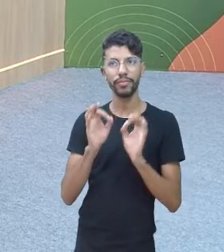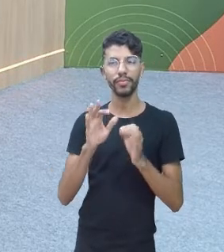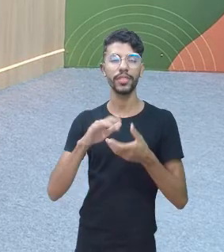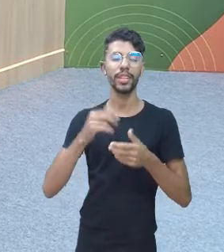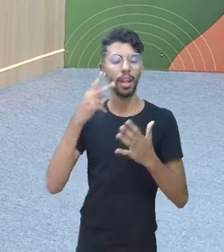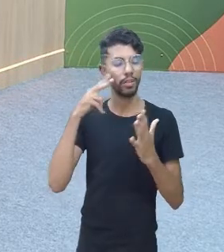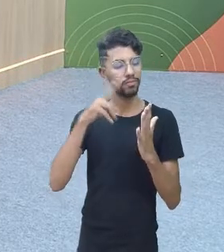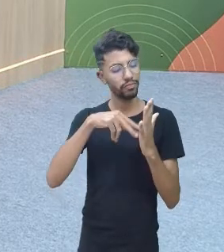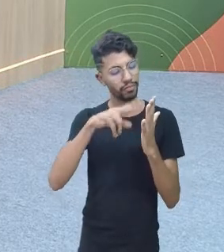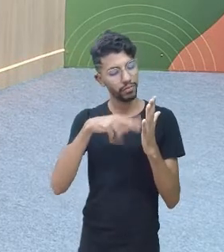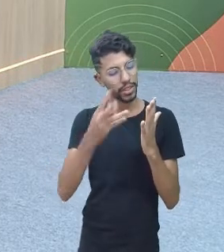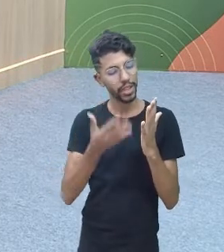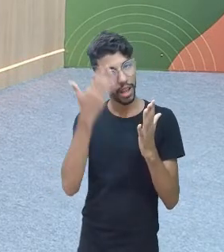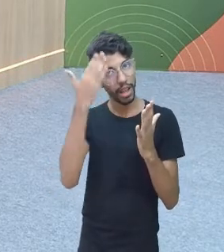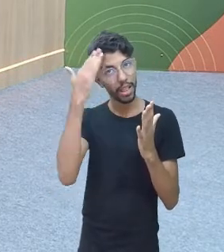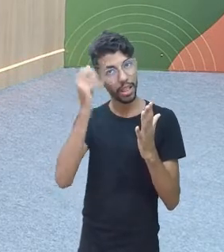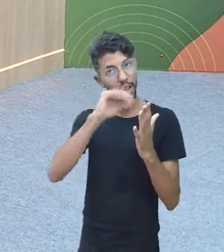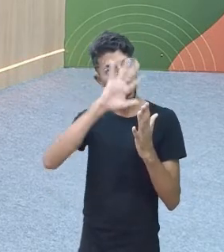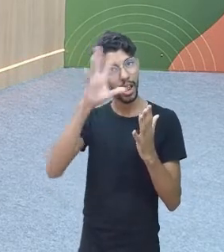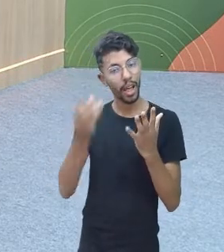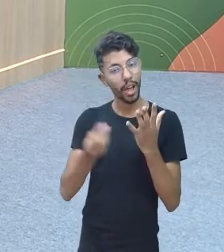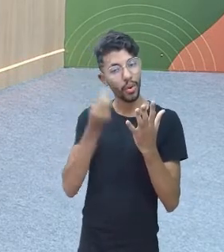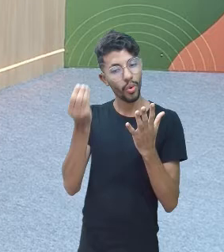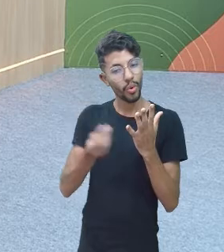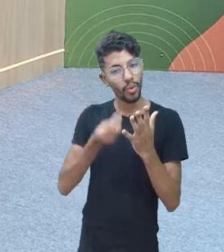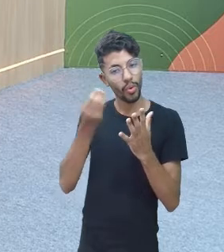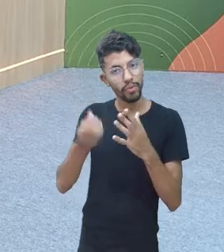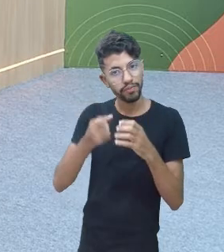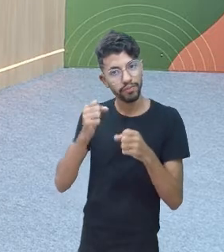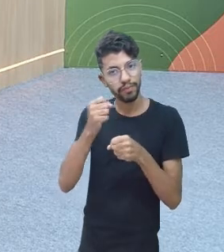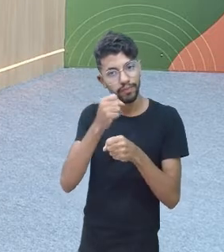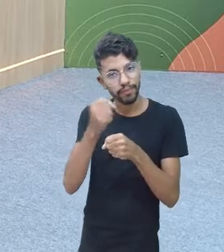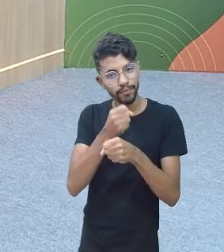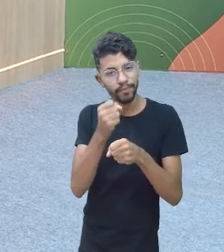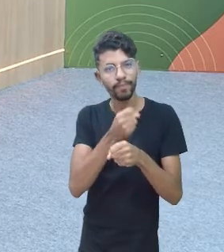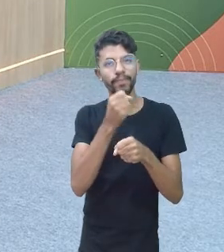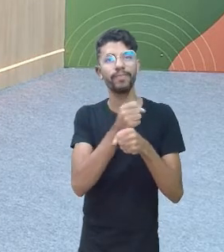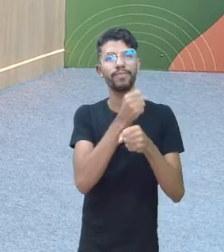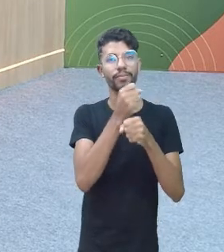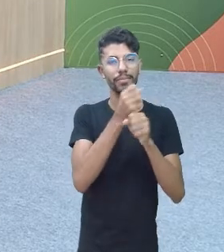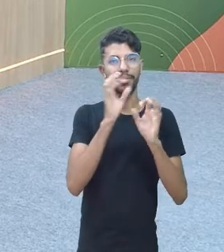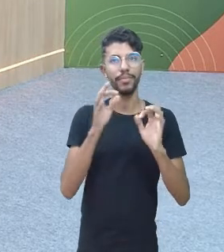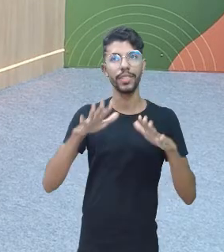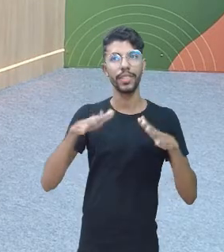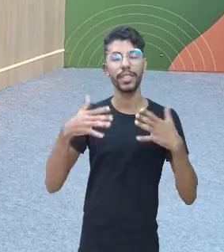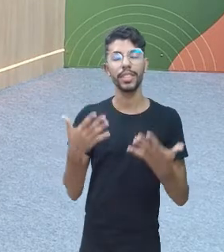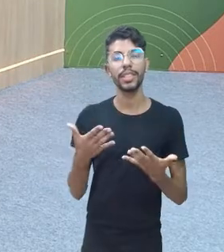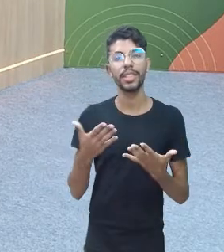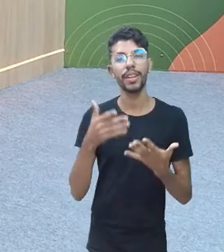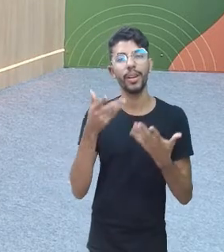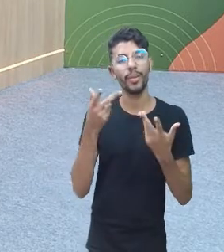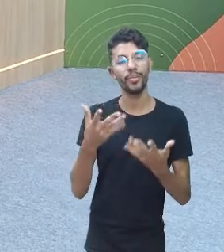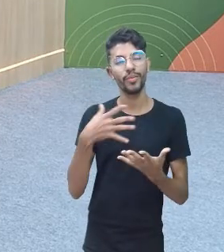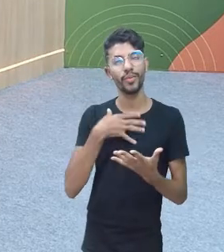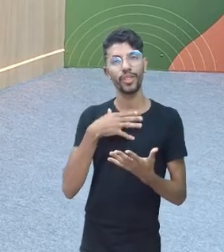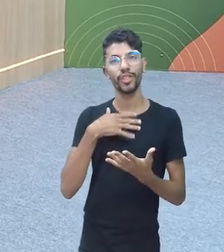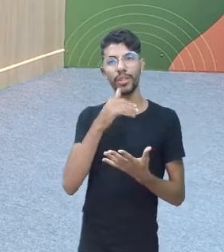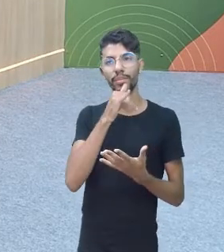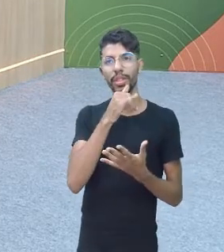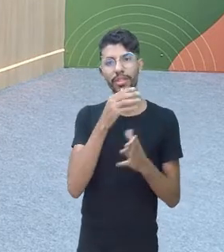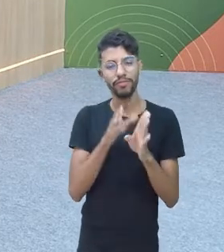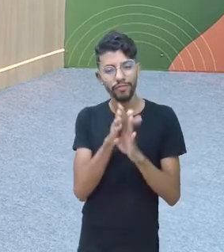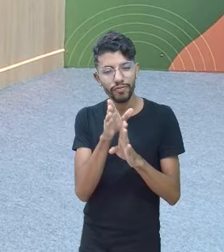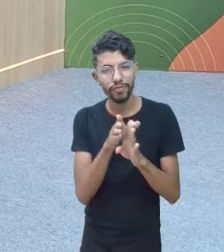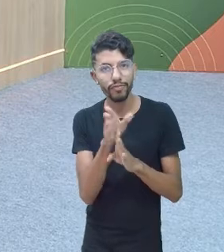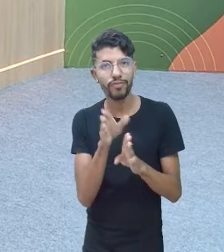instruções para saber que parafuso vai onde, que peça encaixa com qual peça. Então essa forma de dar